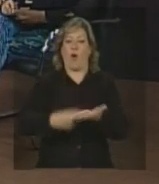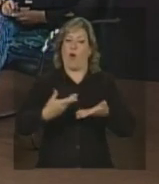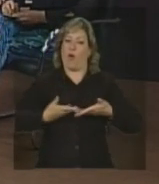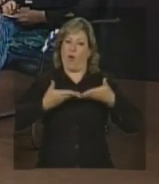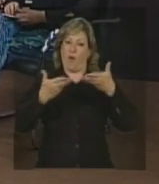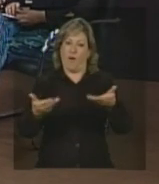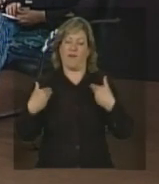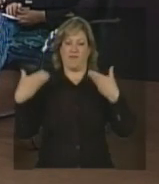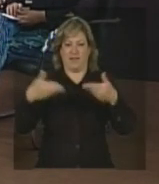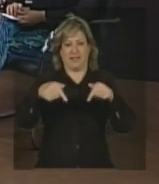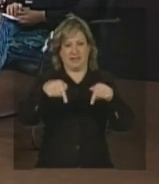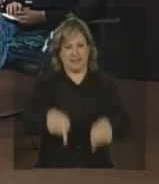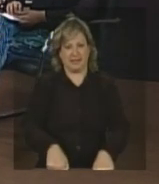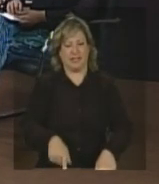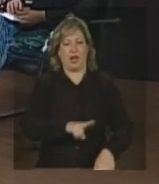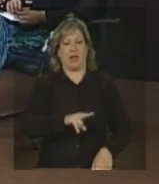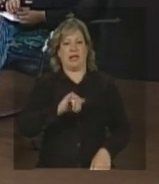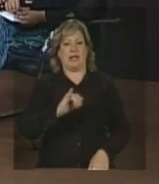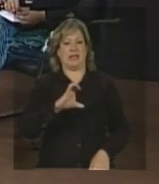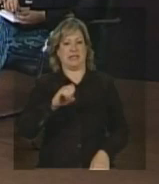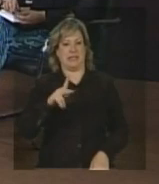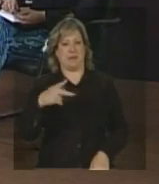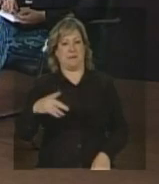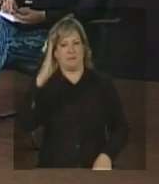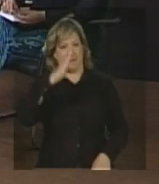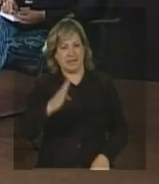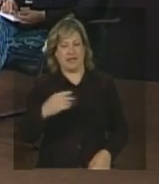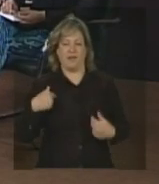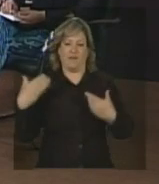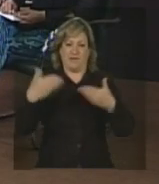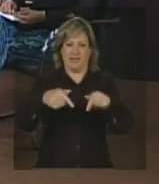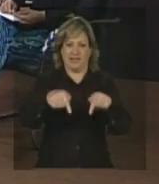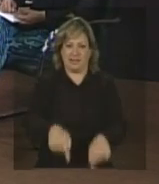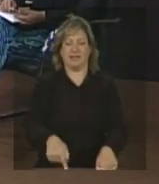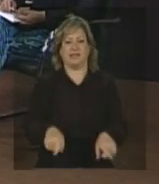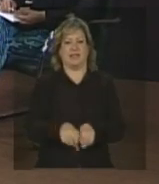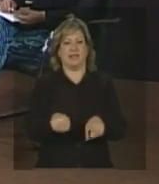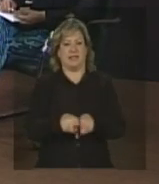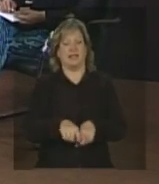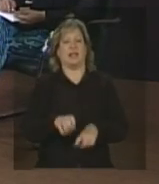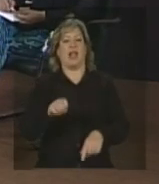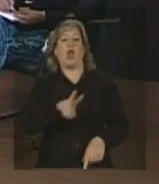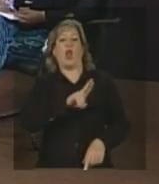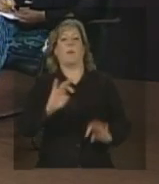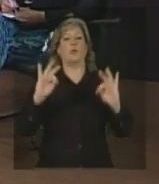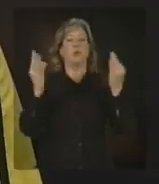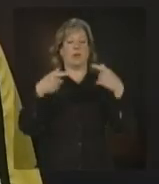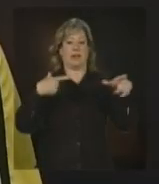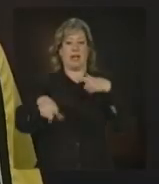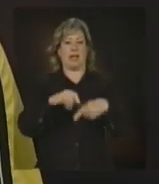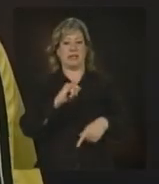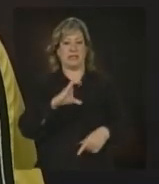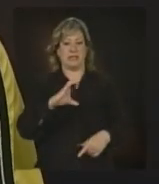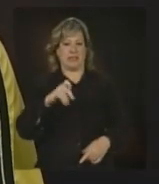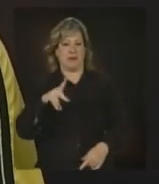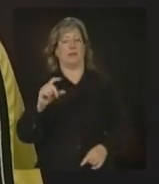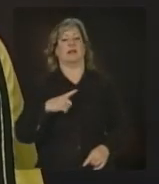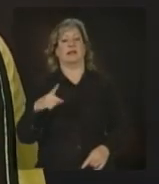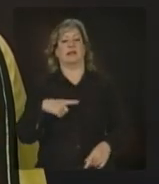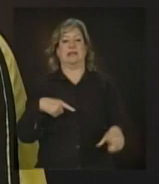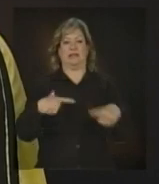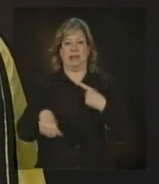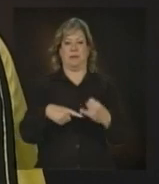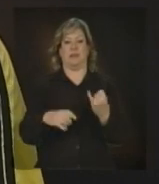Lúcia, em nome do ICEP Brasil, em nome de todo o trabalho que o ICEP desenvolve já ao longo desses